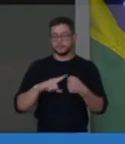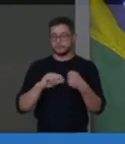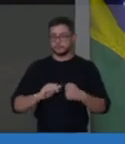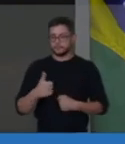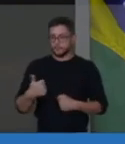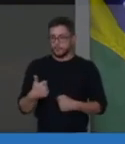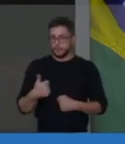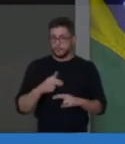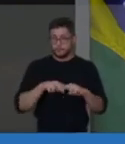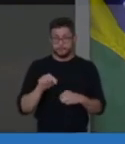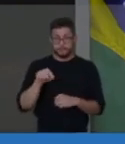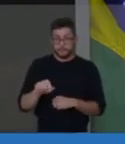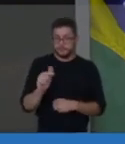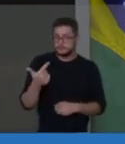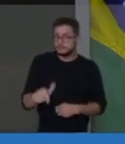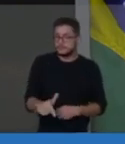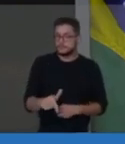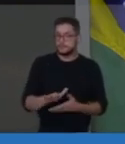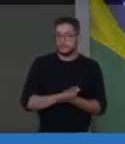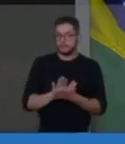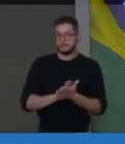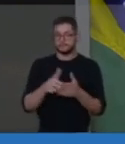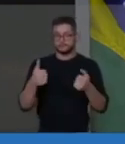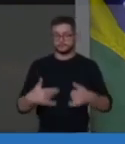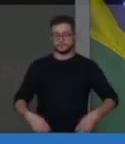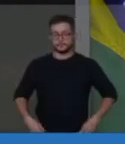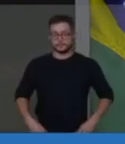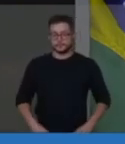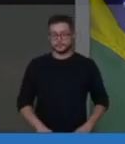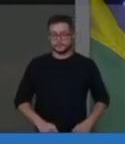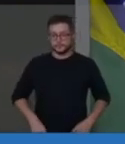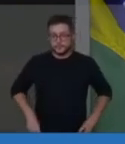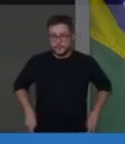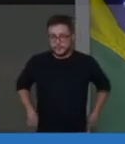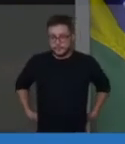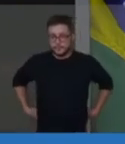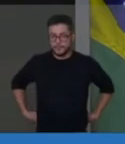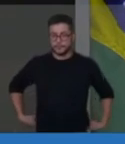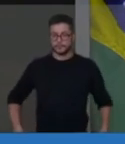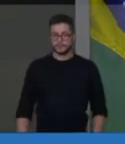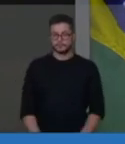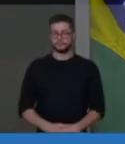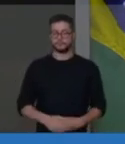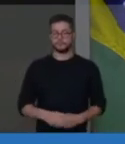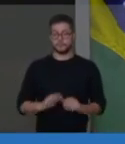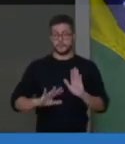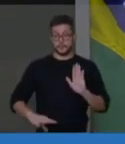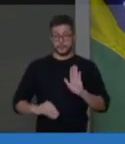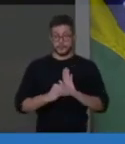óbice meritório. No outro turno, pela emenda do Senado número 3,